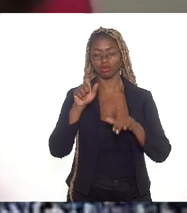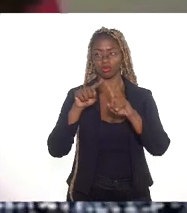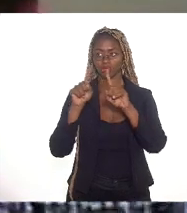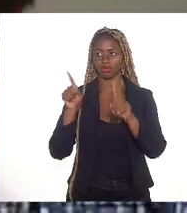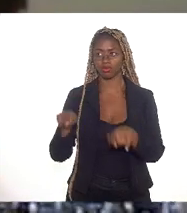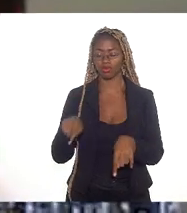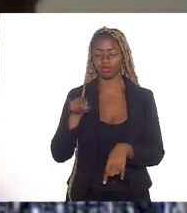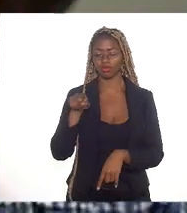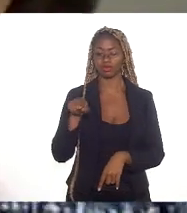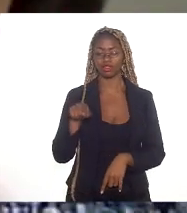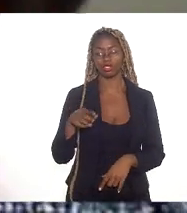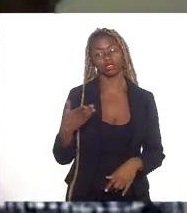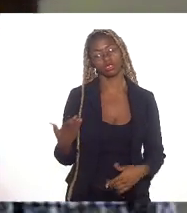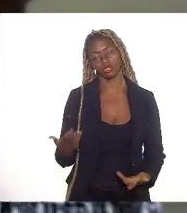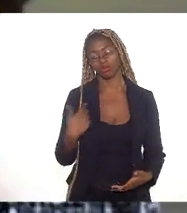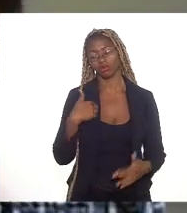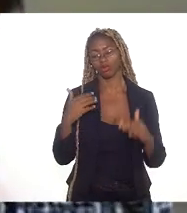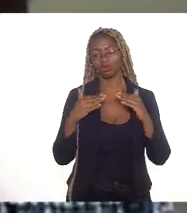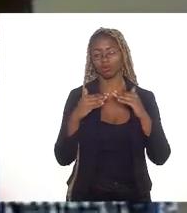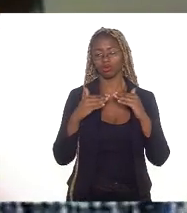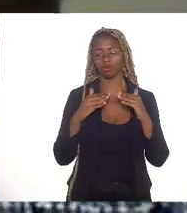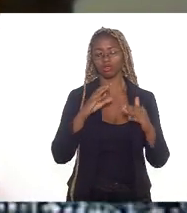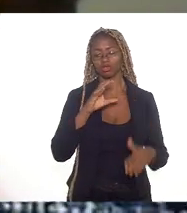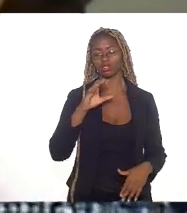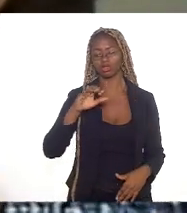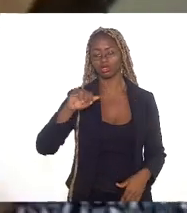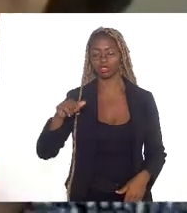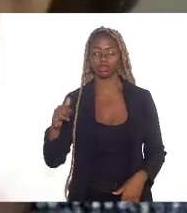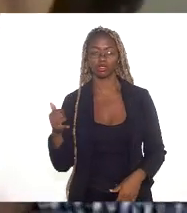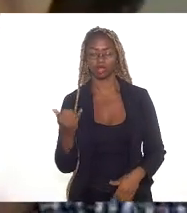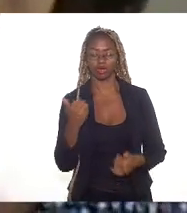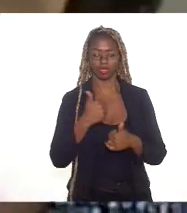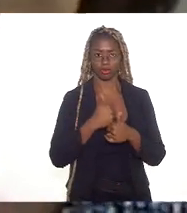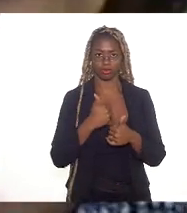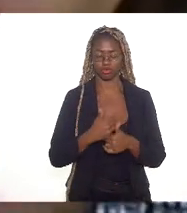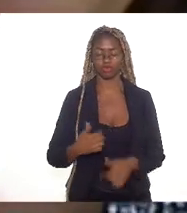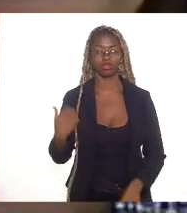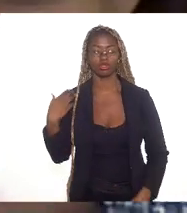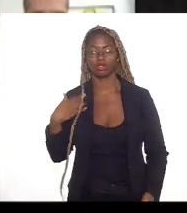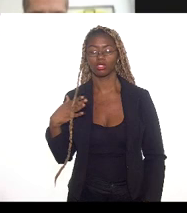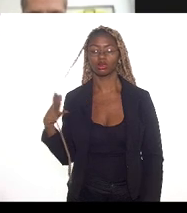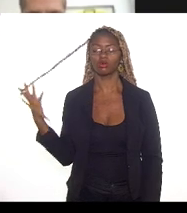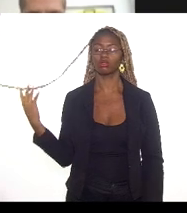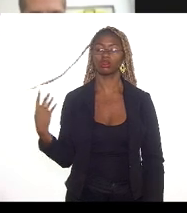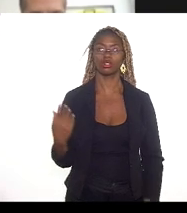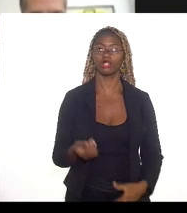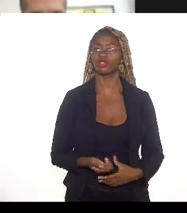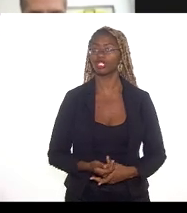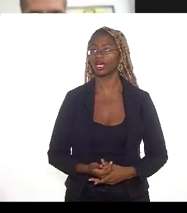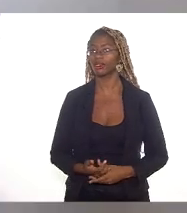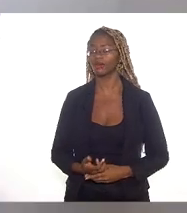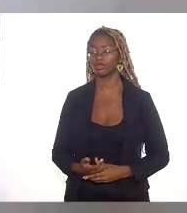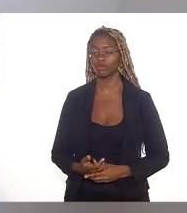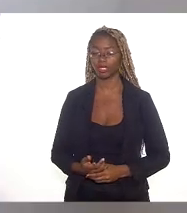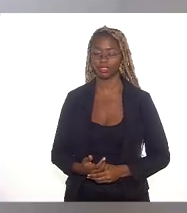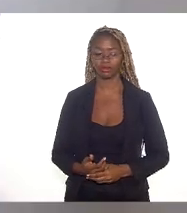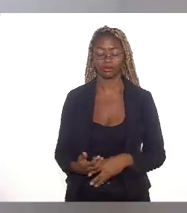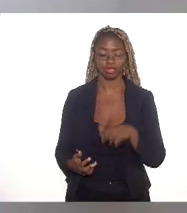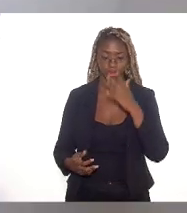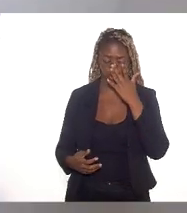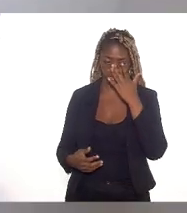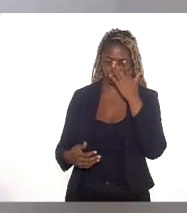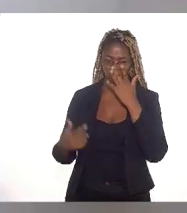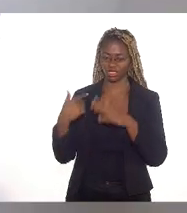vai ser favorável nos termos do substitutivo da CCJ. Eu vou colher